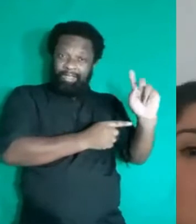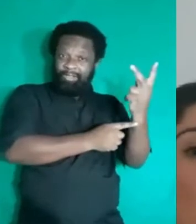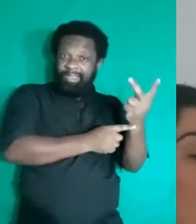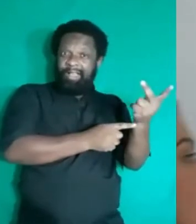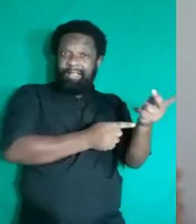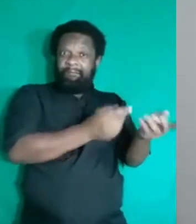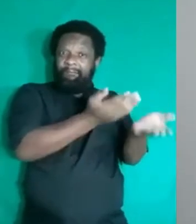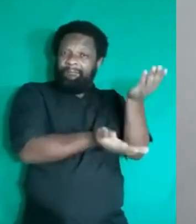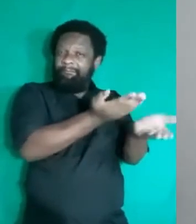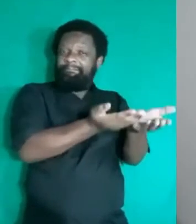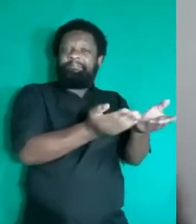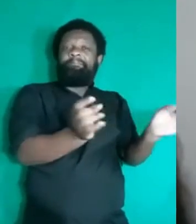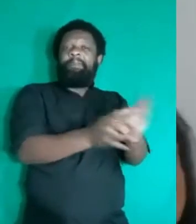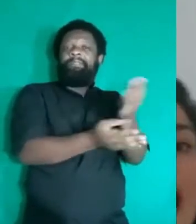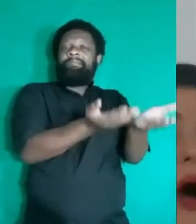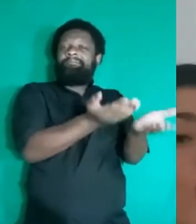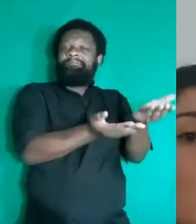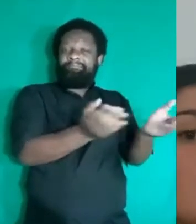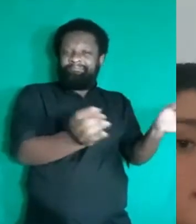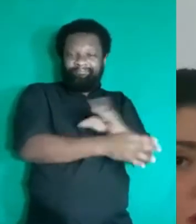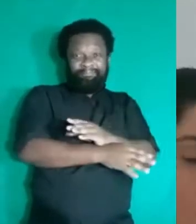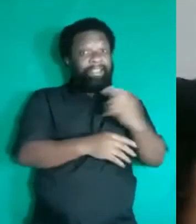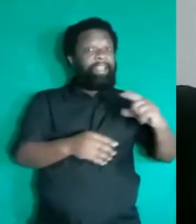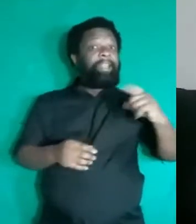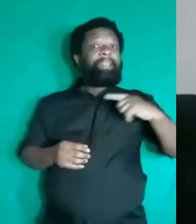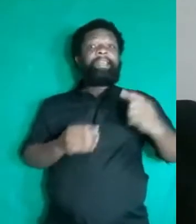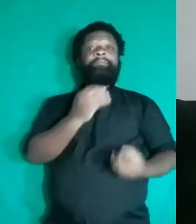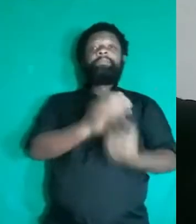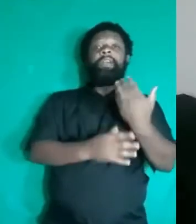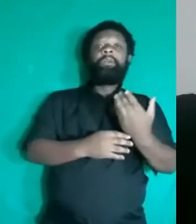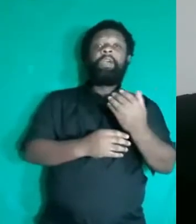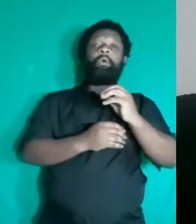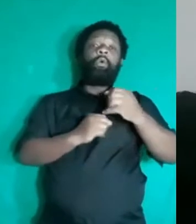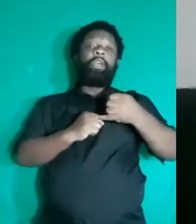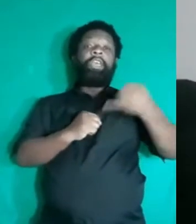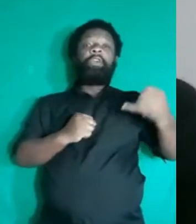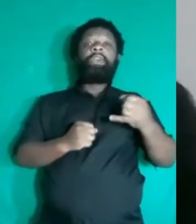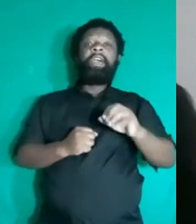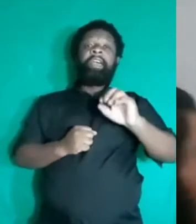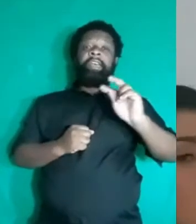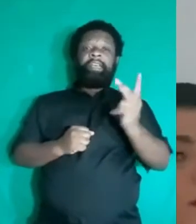uma ligação com o hidrogênio e estabilizar o hidrogênio. E nessa, pessoal, o que